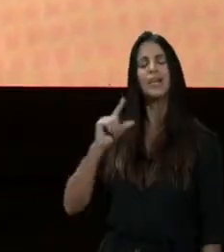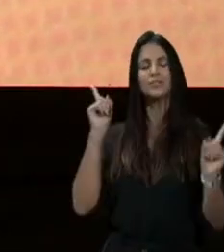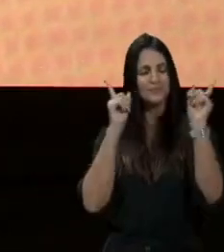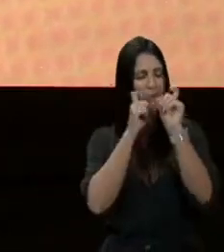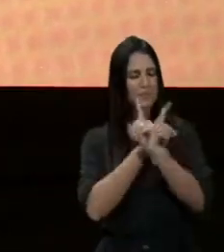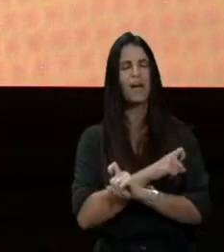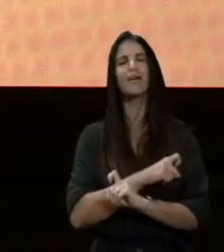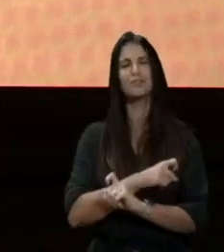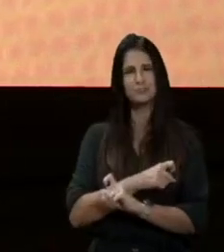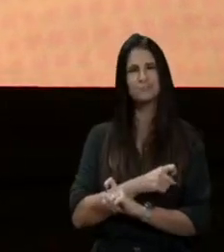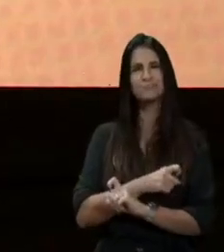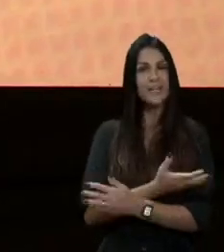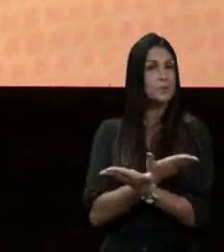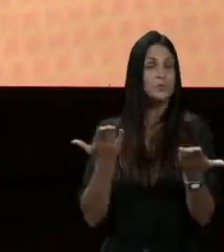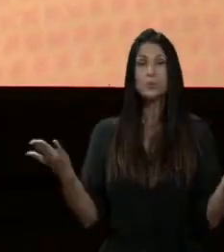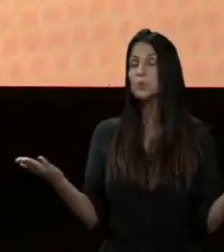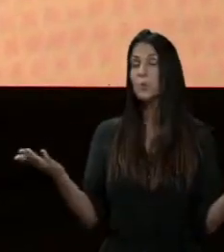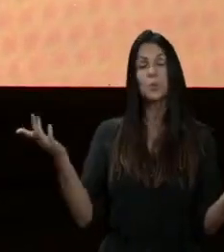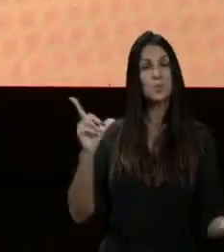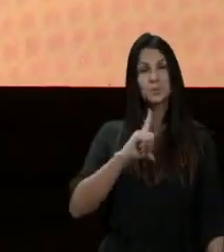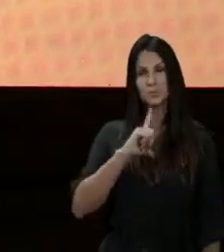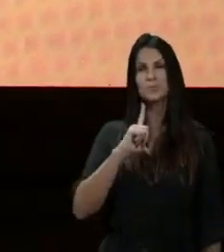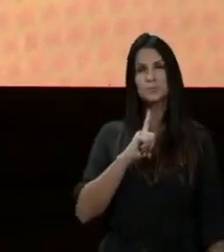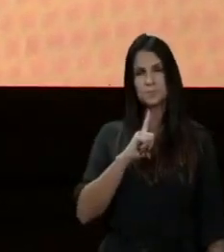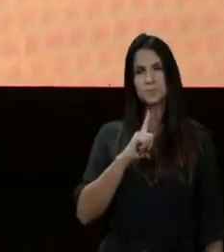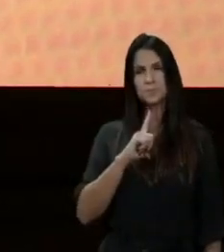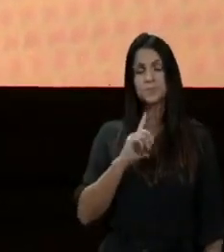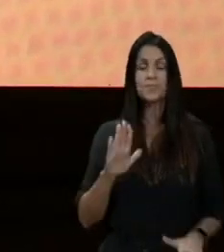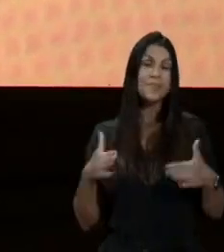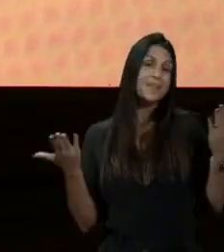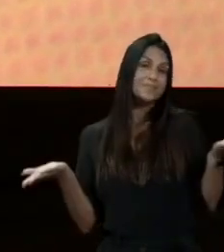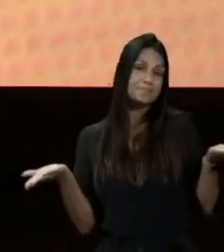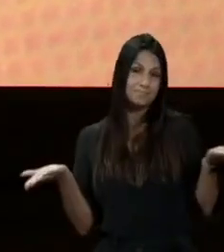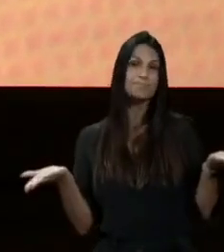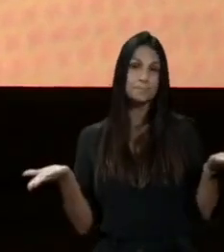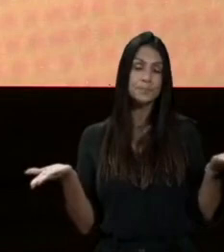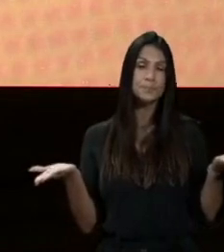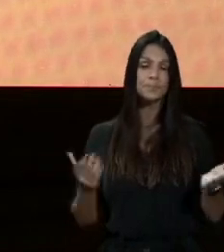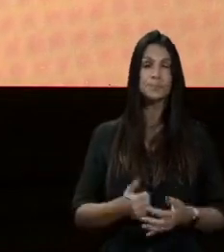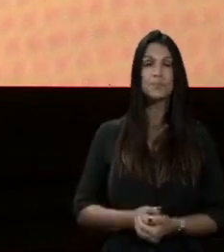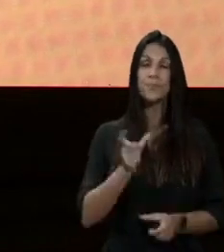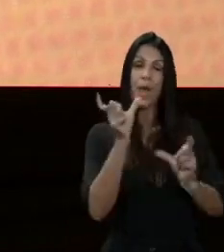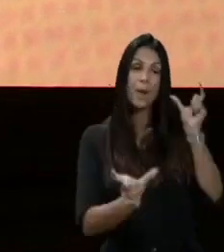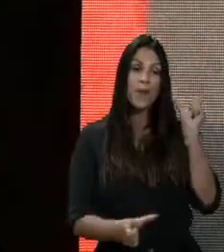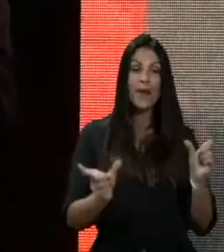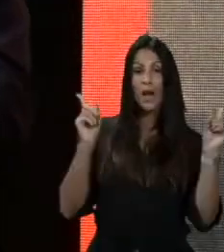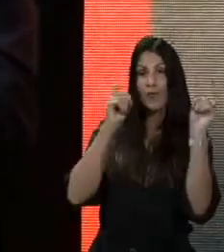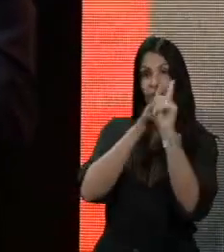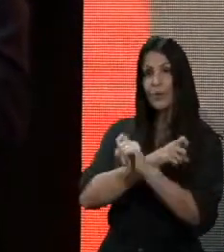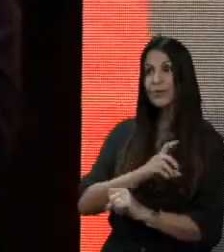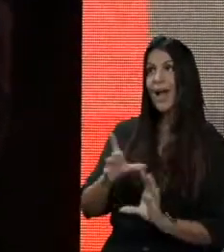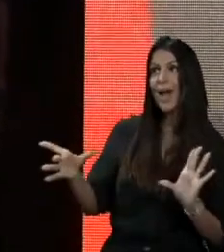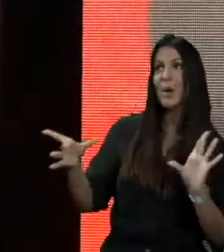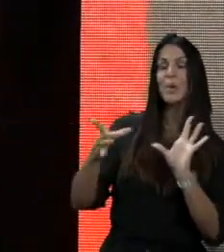Coronel mas não tem dificuldades Oi e da ir para cada dificuldade nós vamos nos unir